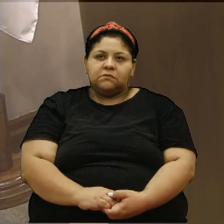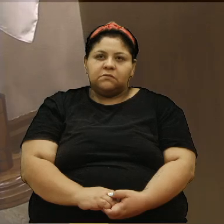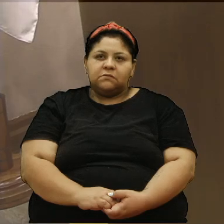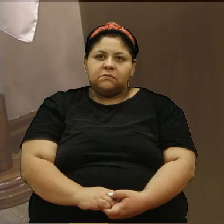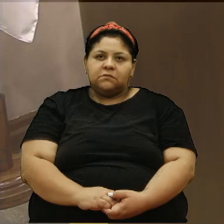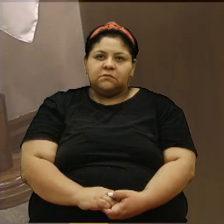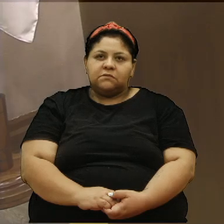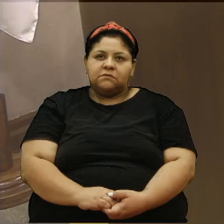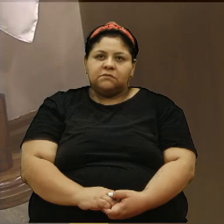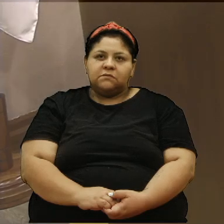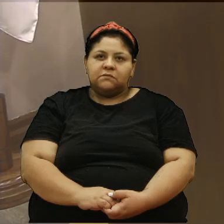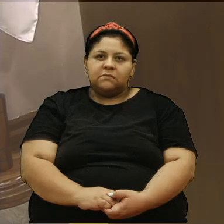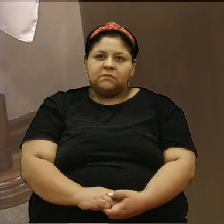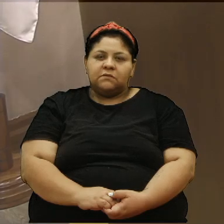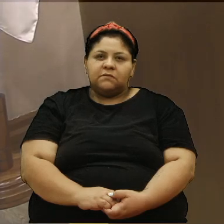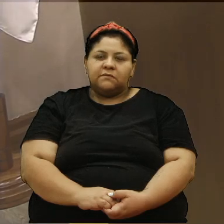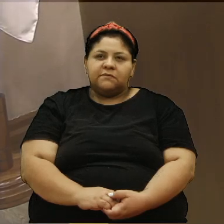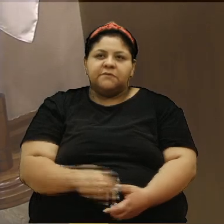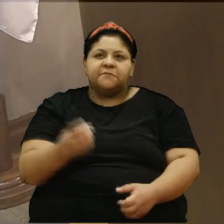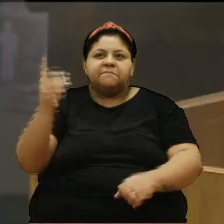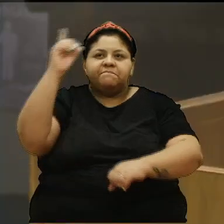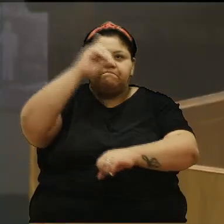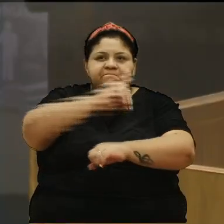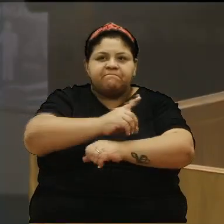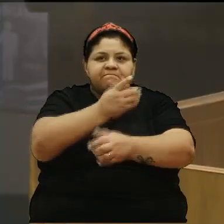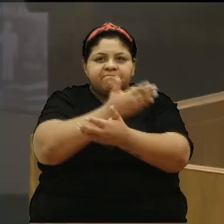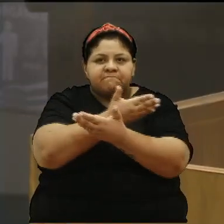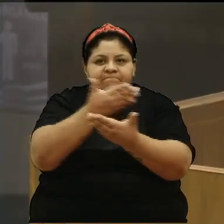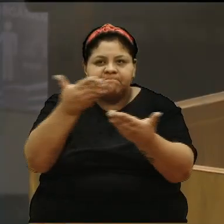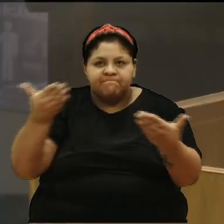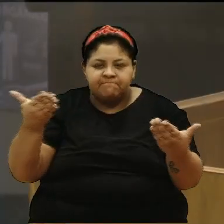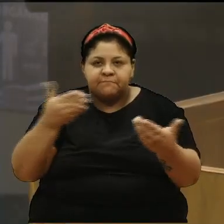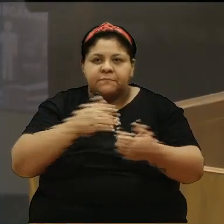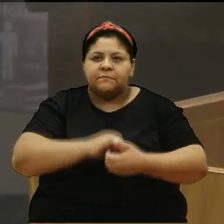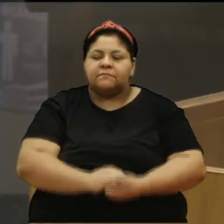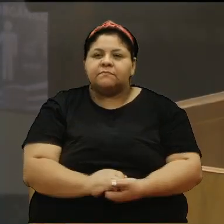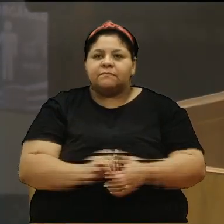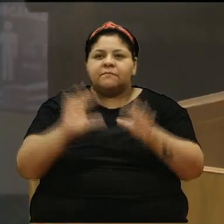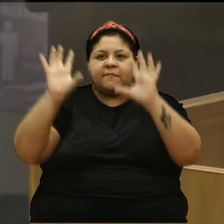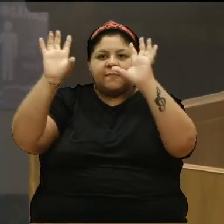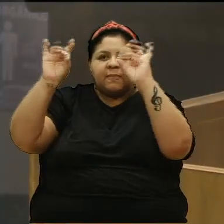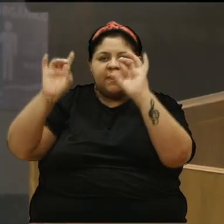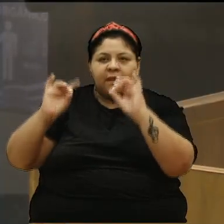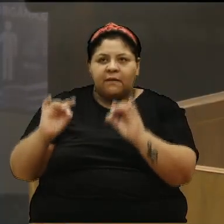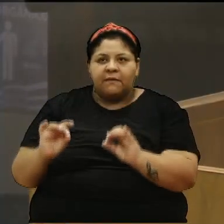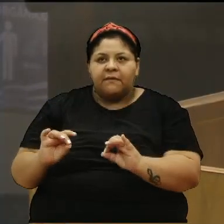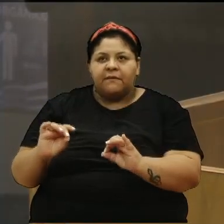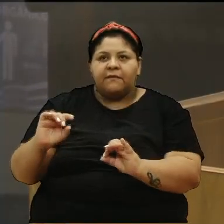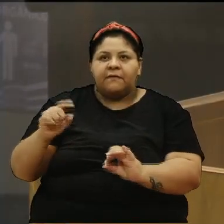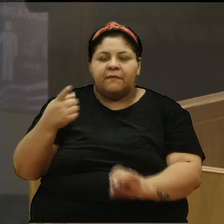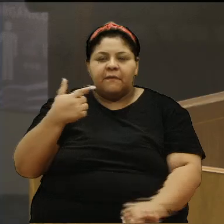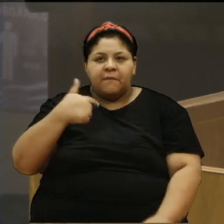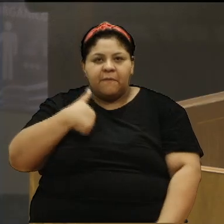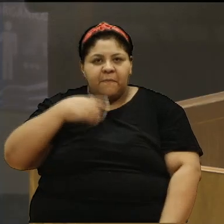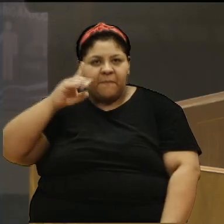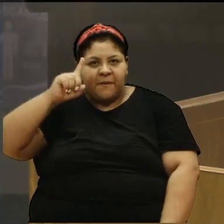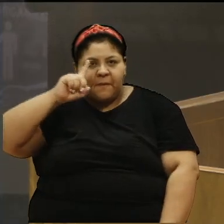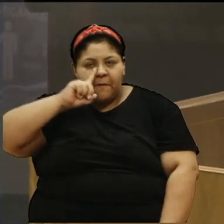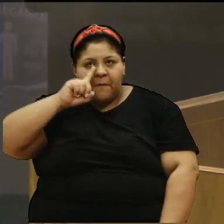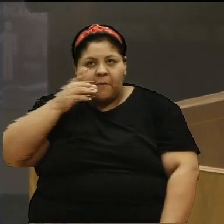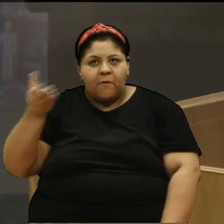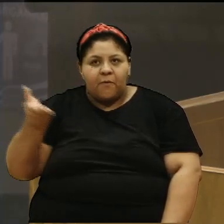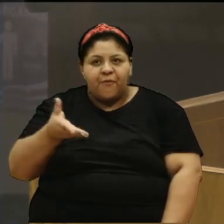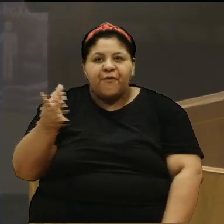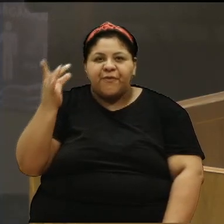Posso começar? Bom dia a todos os presentes, em especial a minha mãe, então, que está